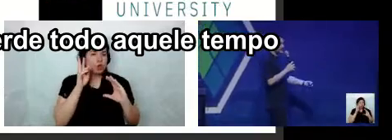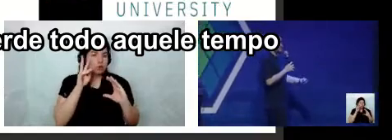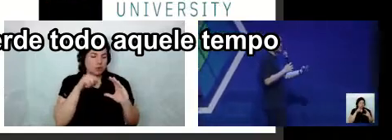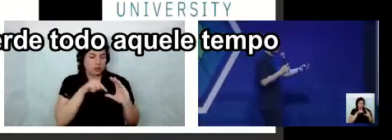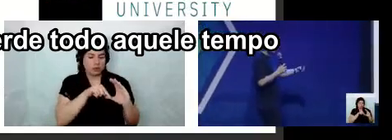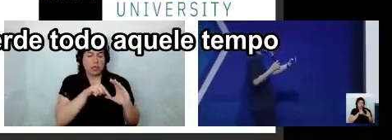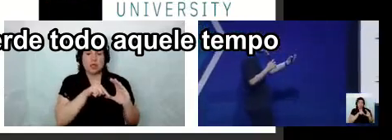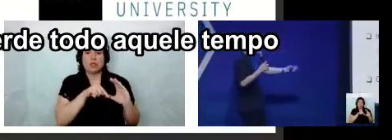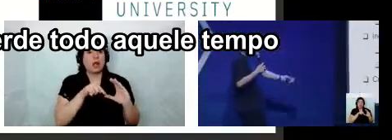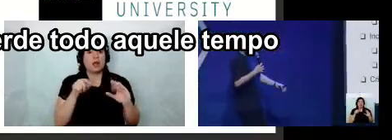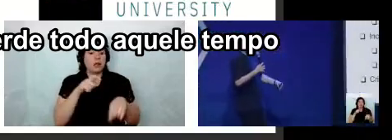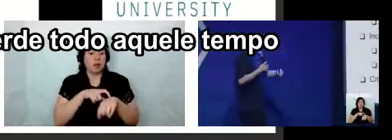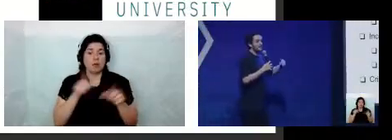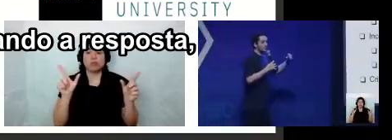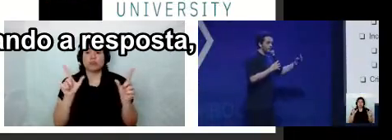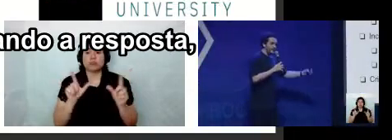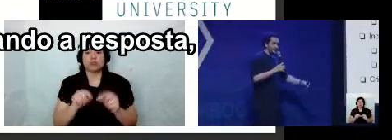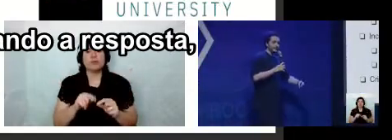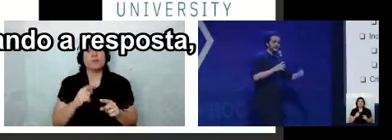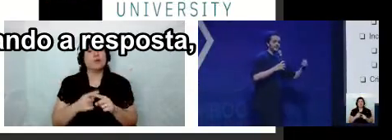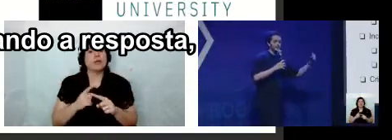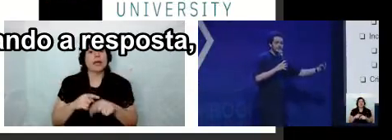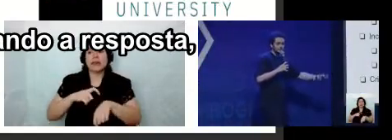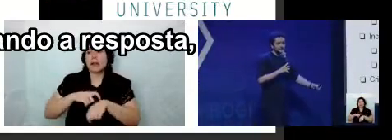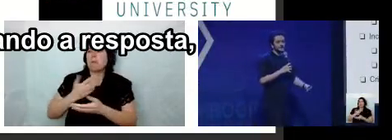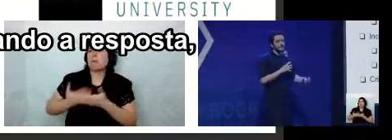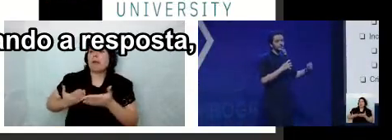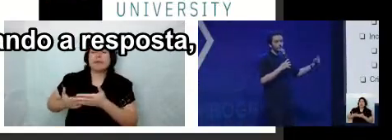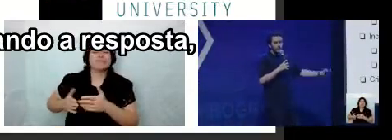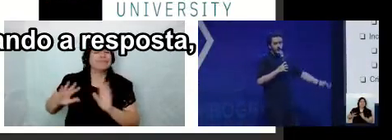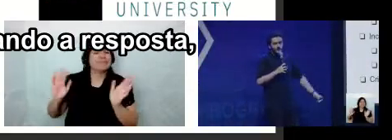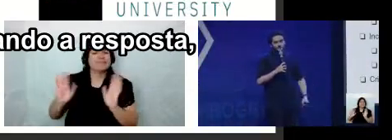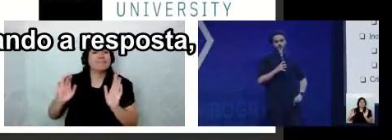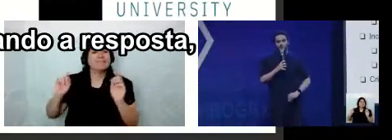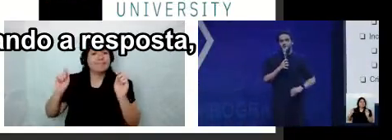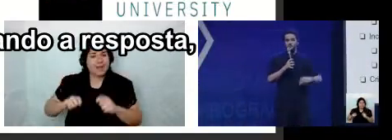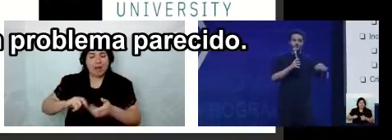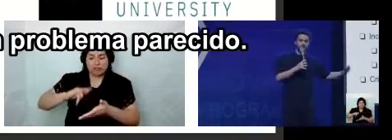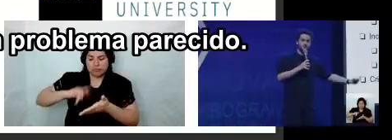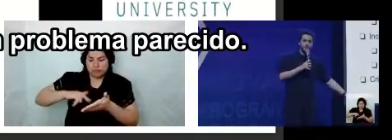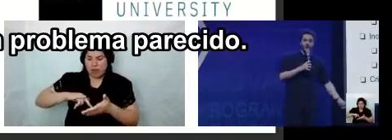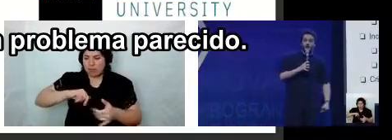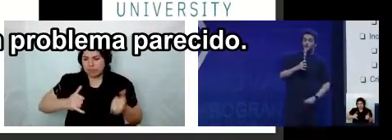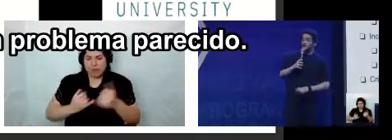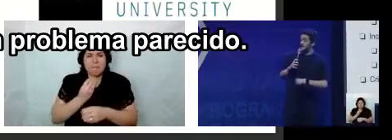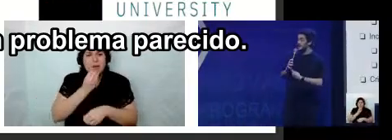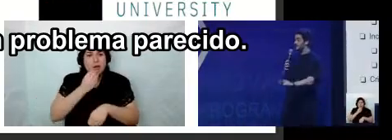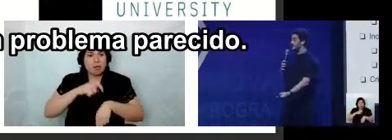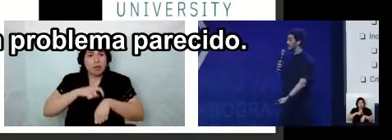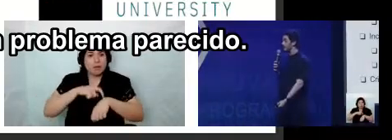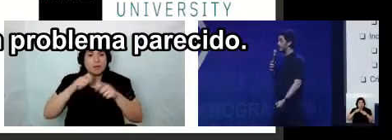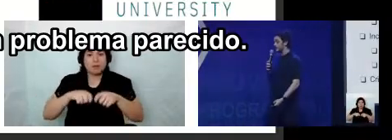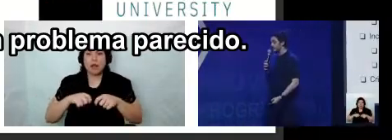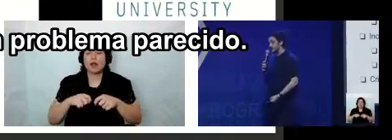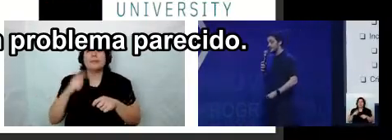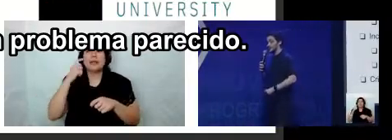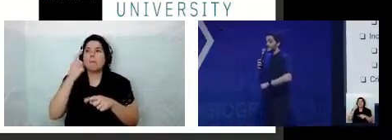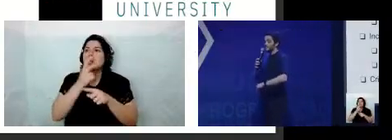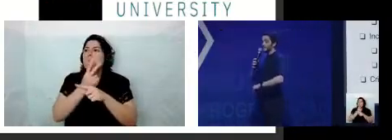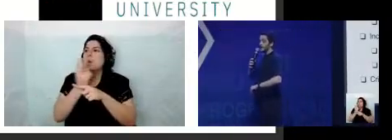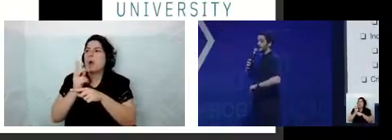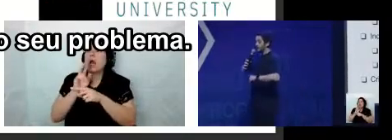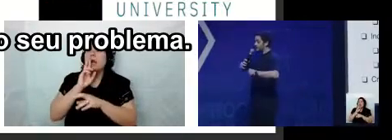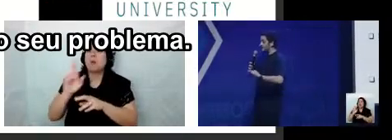ele perde todo aquele tempo documentando, pesquisando, procurando a resposta, conversando com o colega que já teve um problema